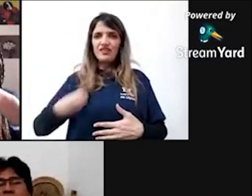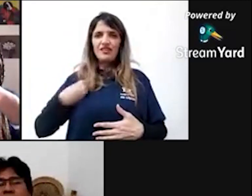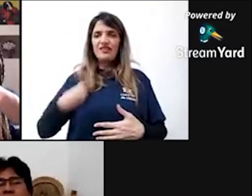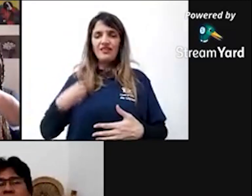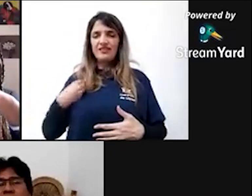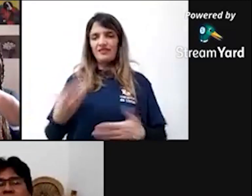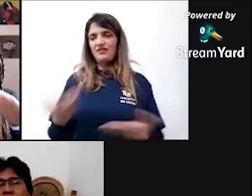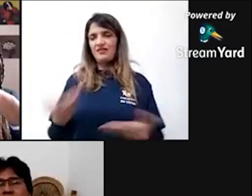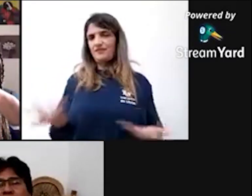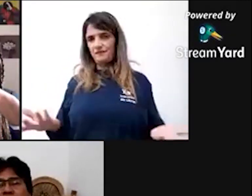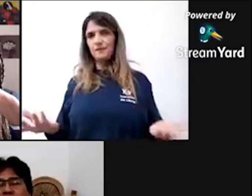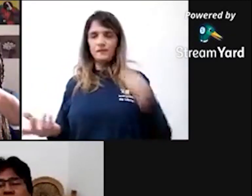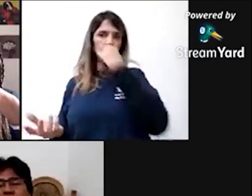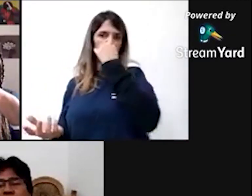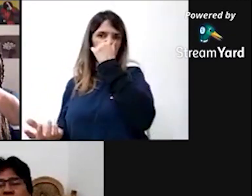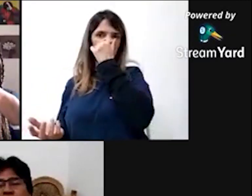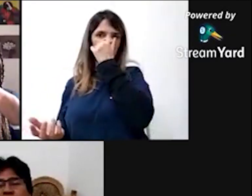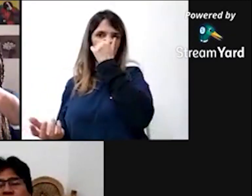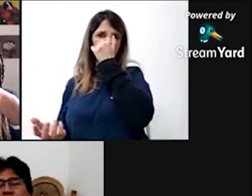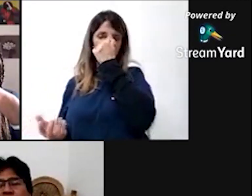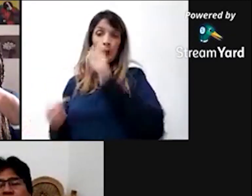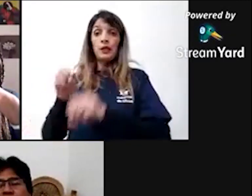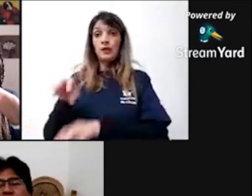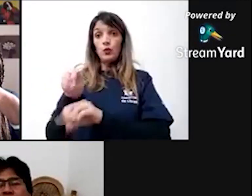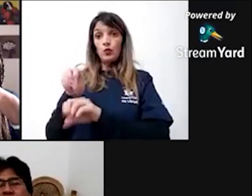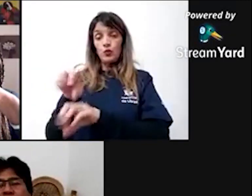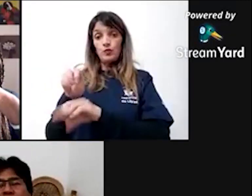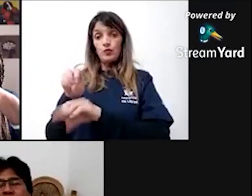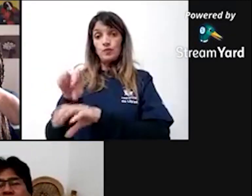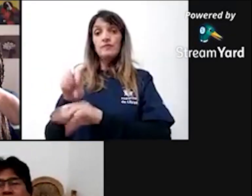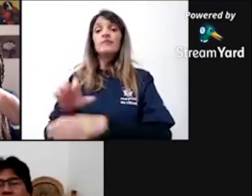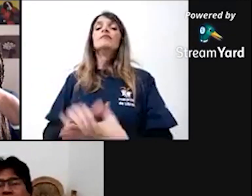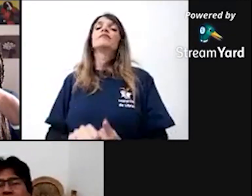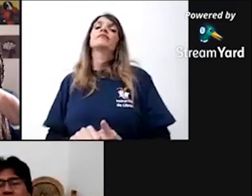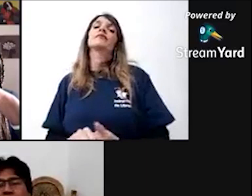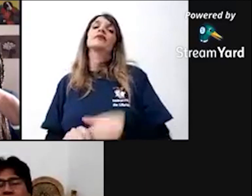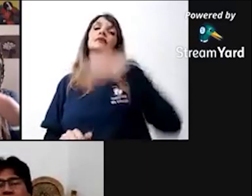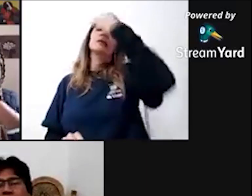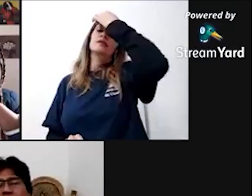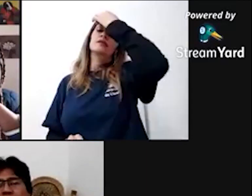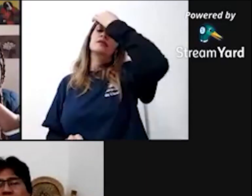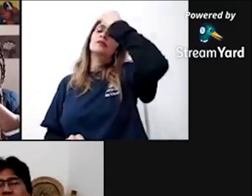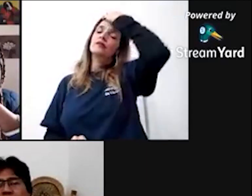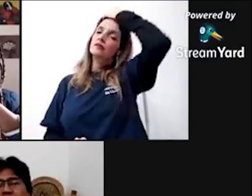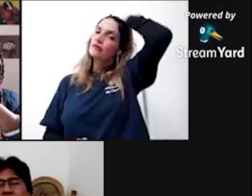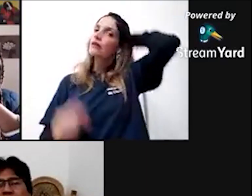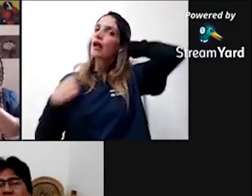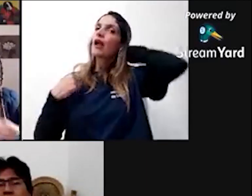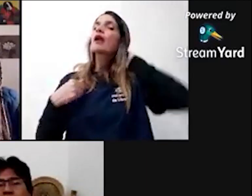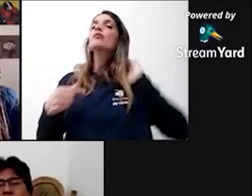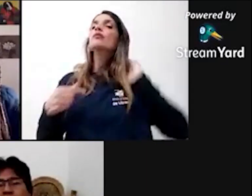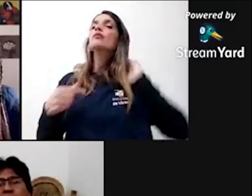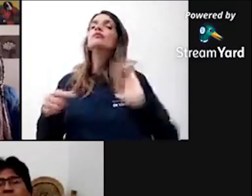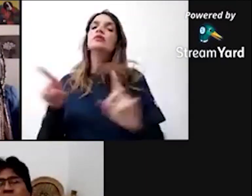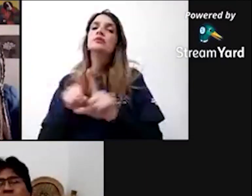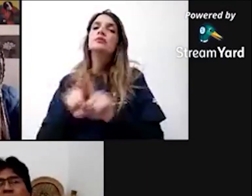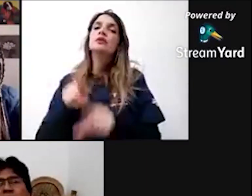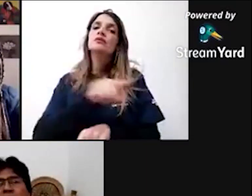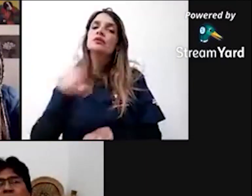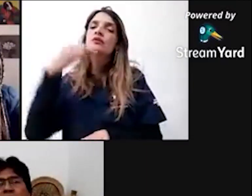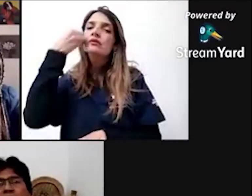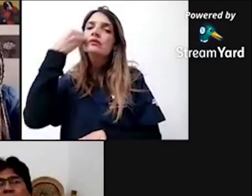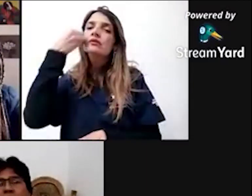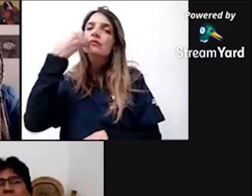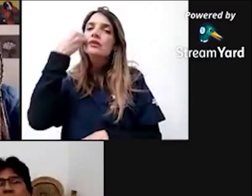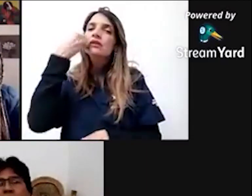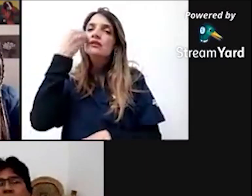Né? Educar, e nós, Cristina, eu e muitos de vocês certamente vêm de experiências de